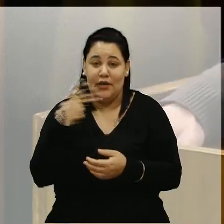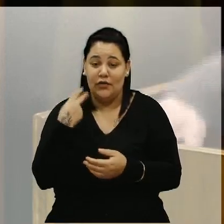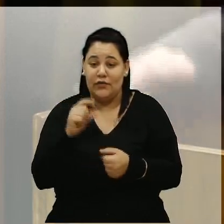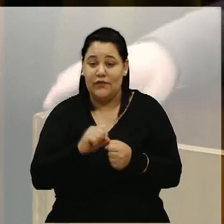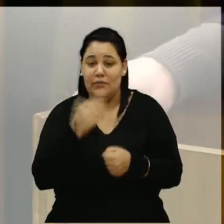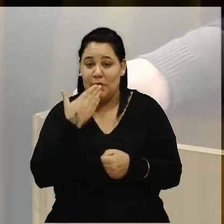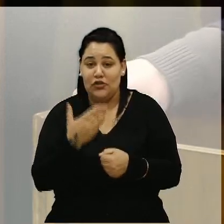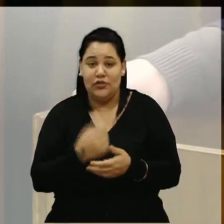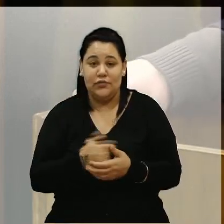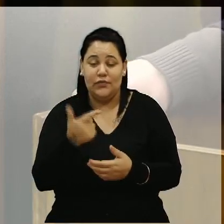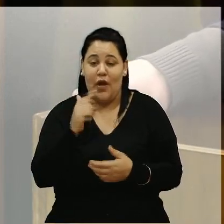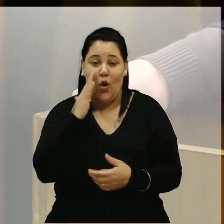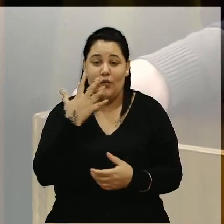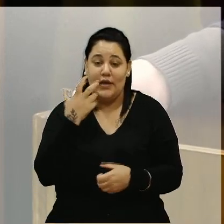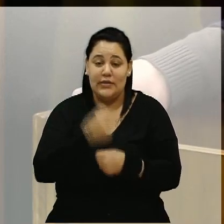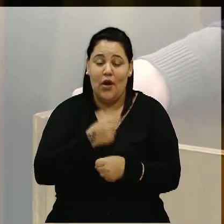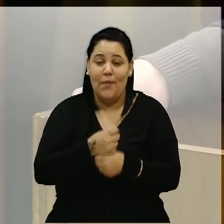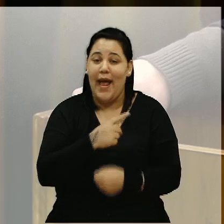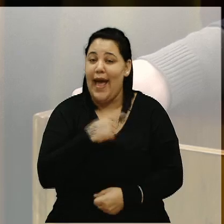bairro, atrasa tudo.